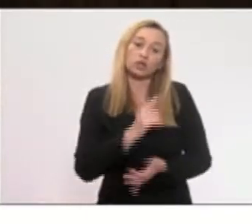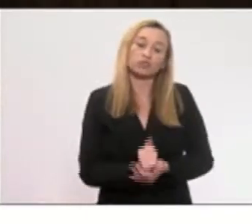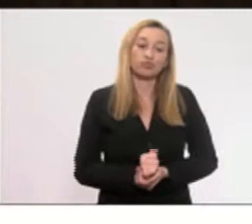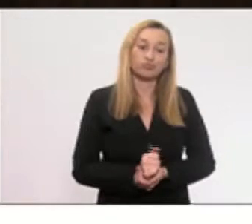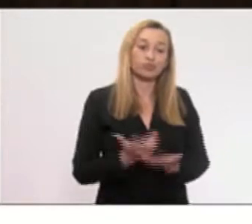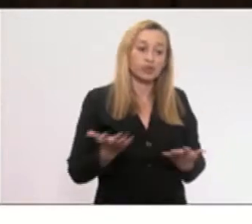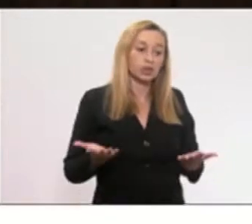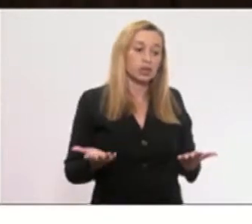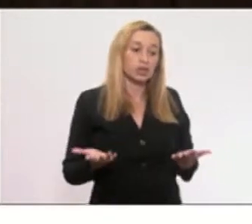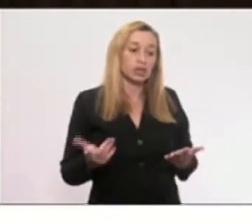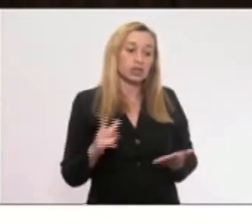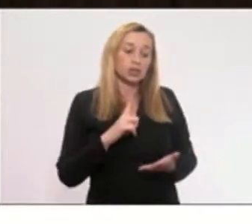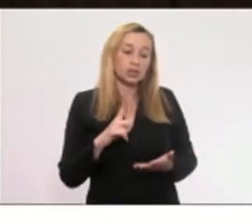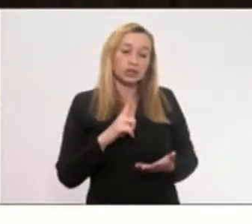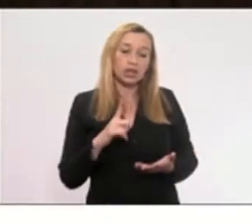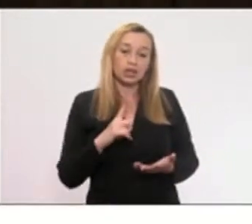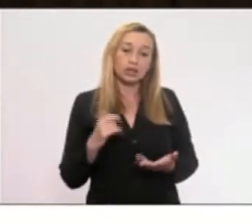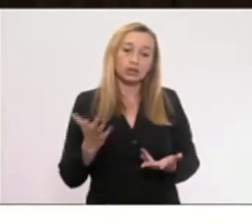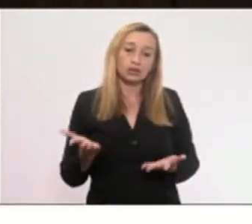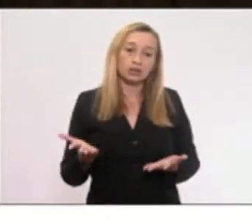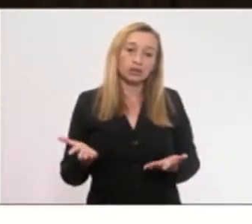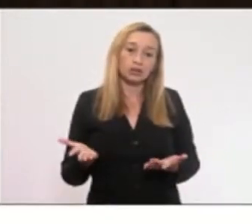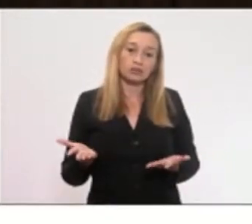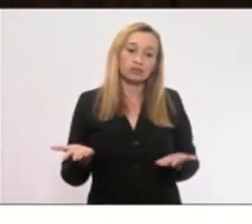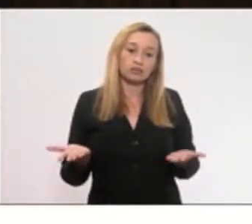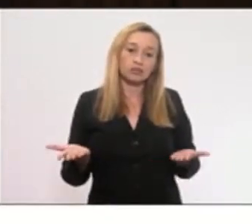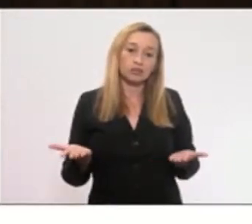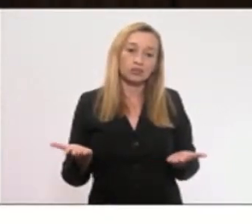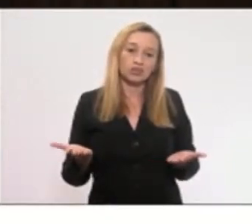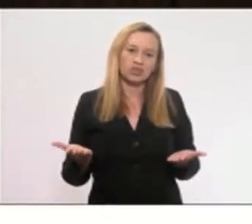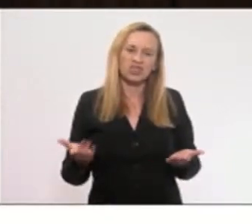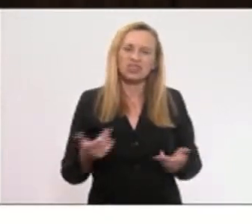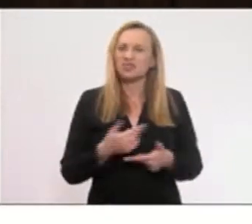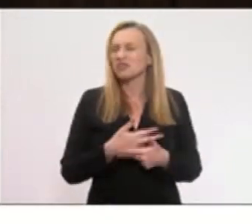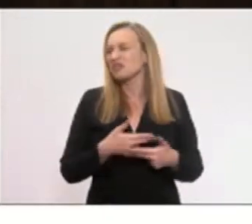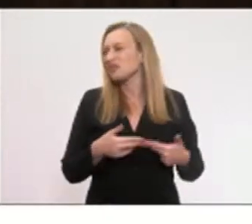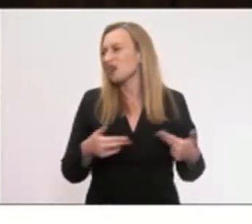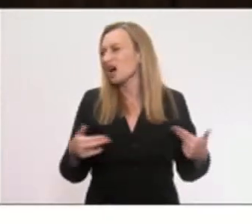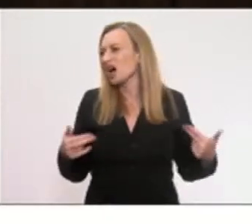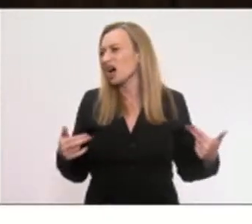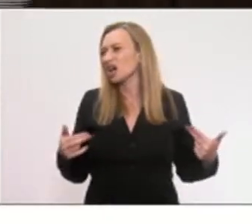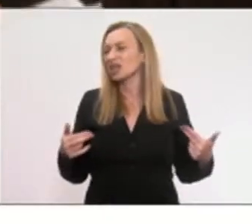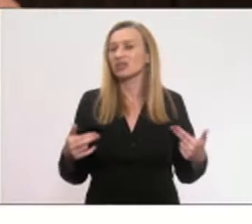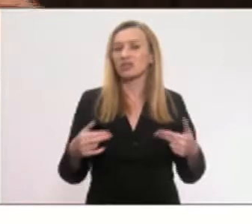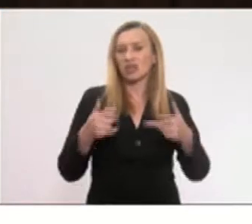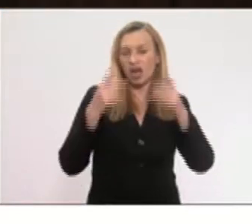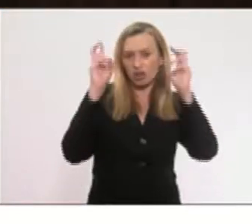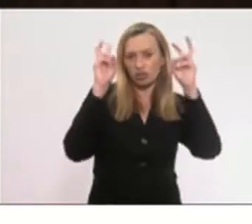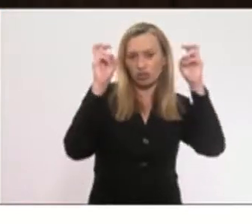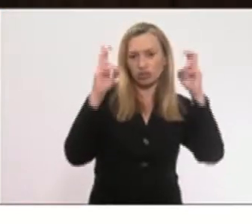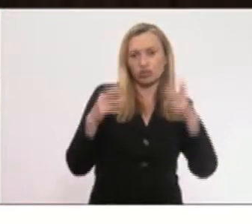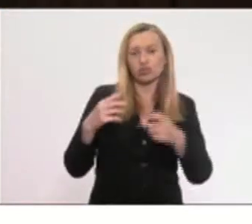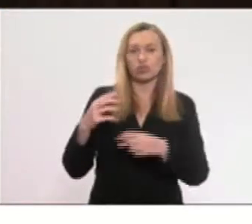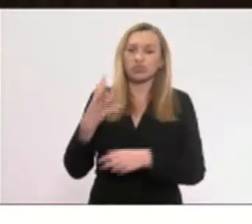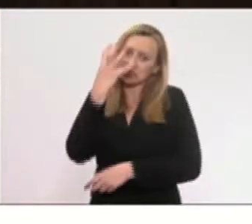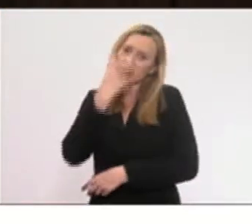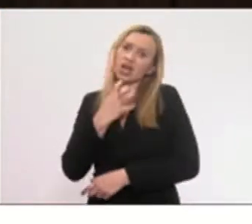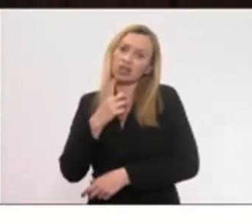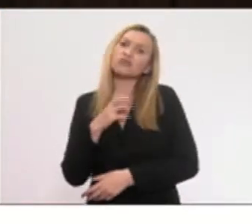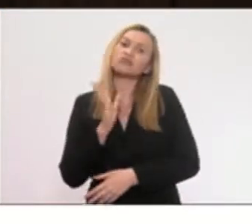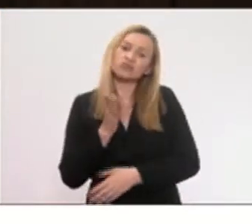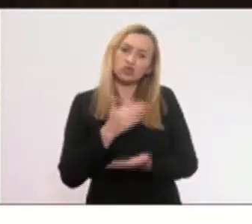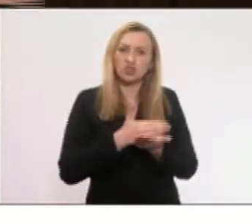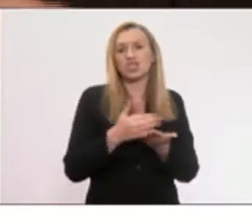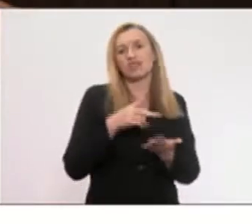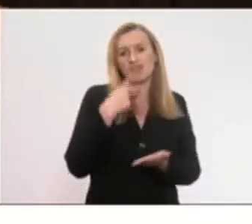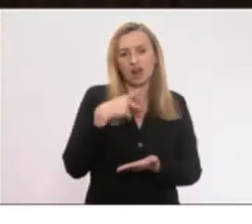gente tem uma série de questões graves, como eu iniciei aqui dizendo.